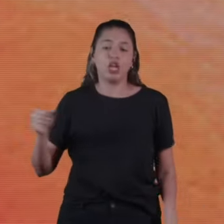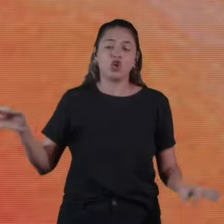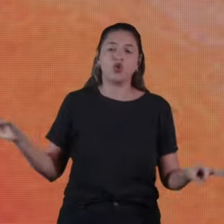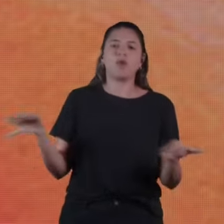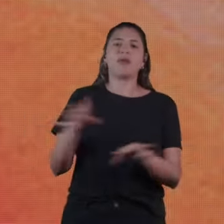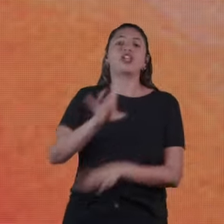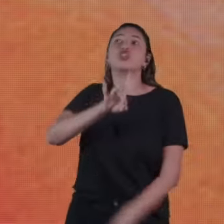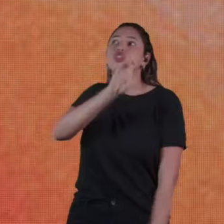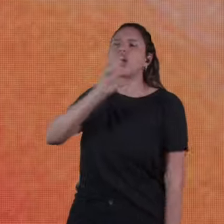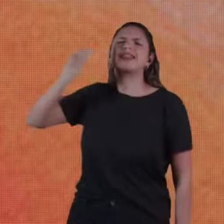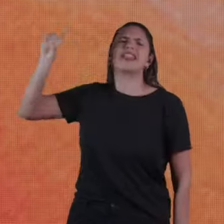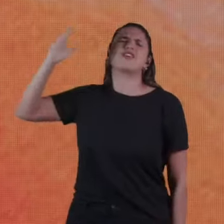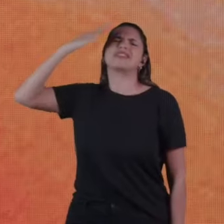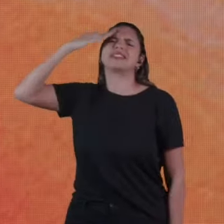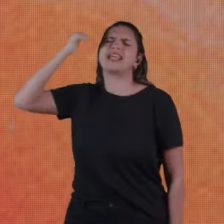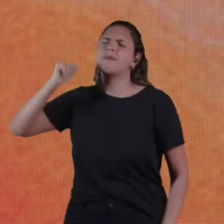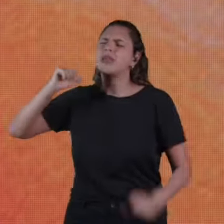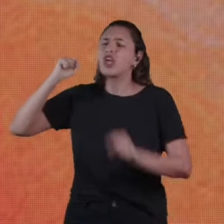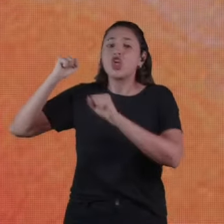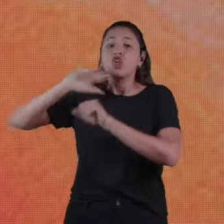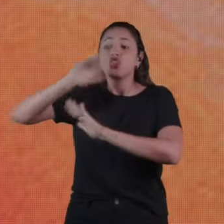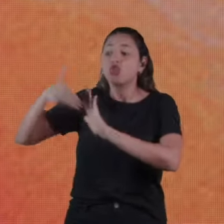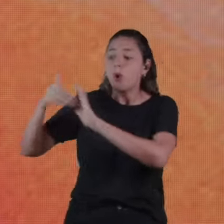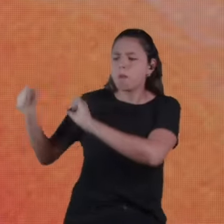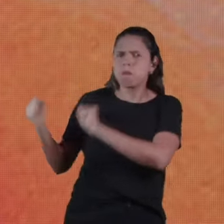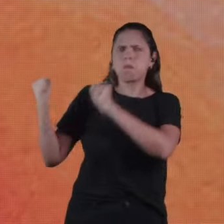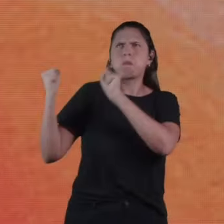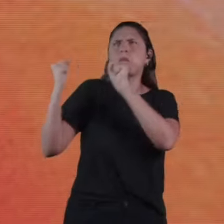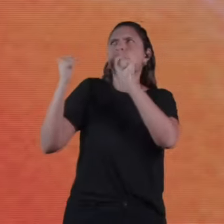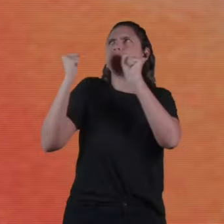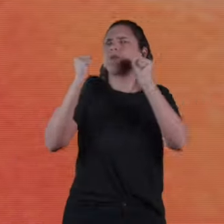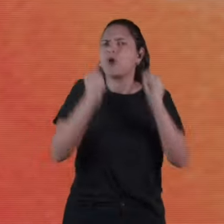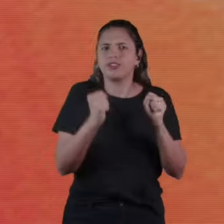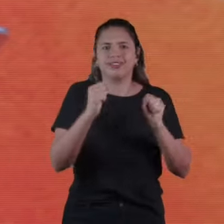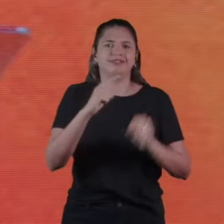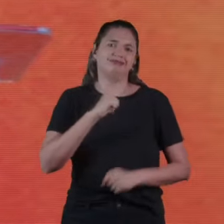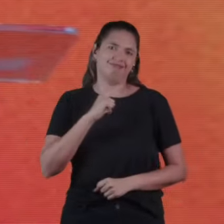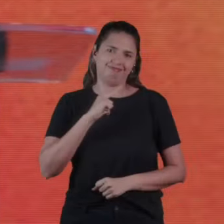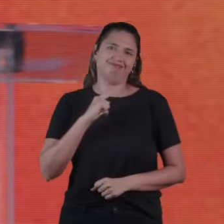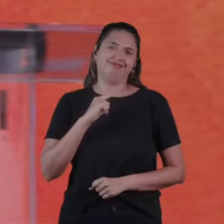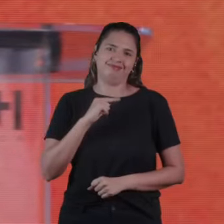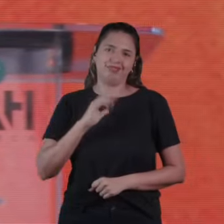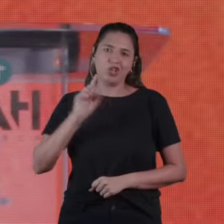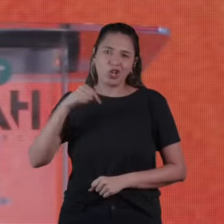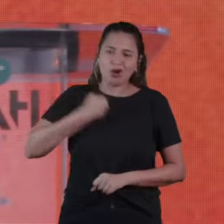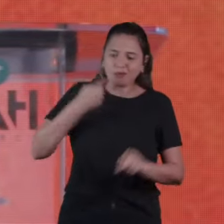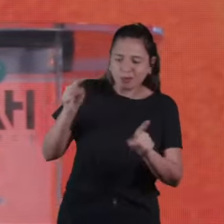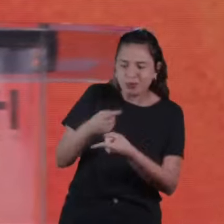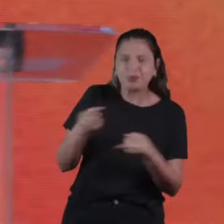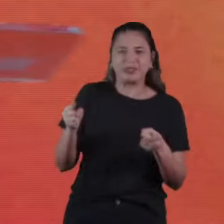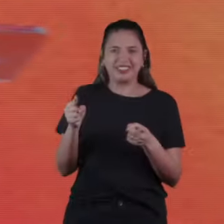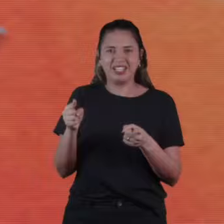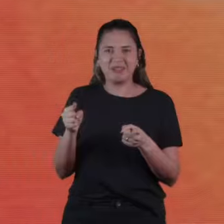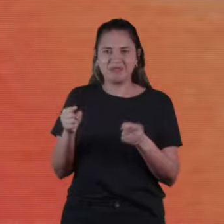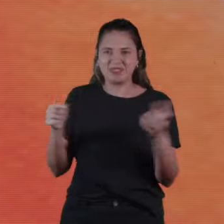Só Deus tem todo o poder. Ele é o Todo-Poderoso, como nós cantamos na última música do louvor.